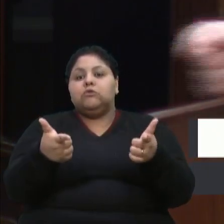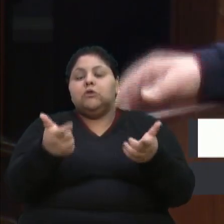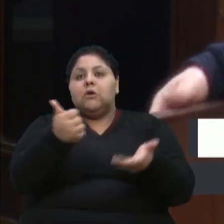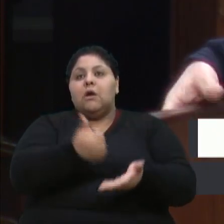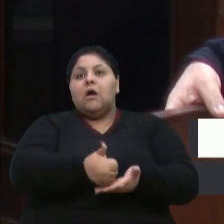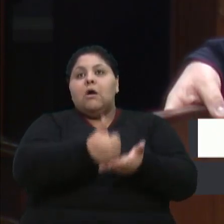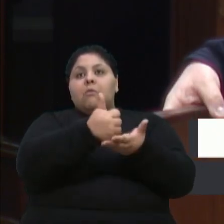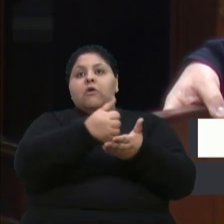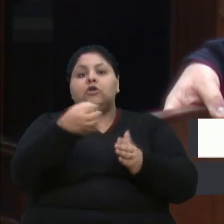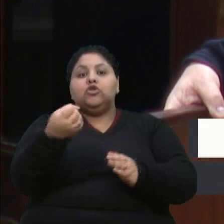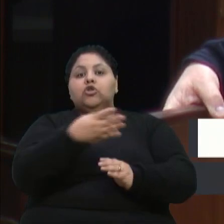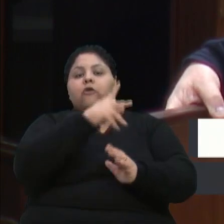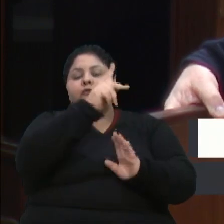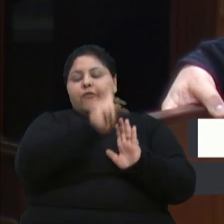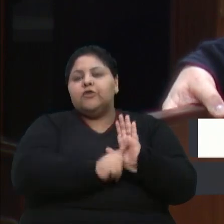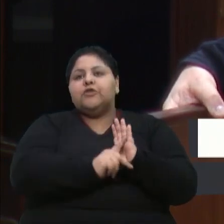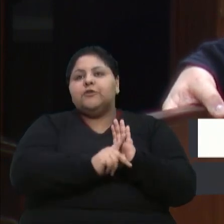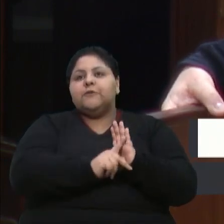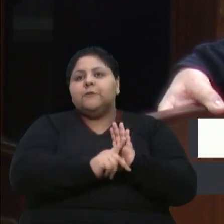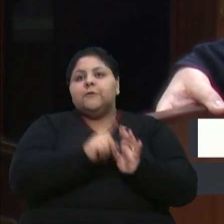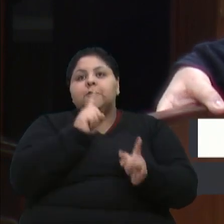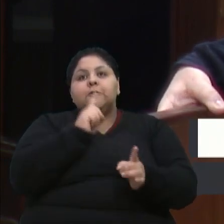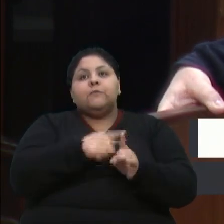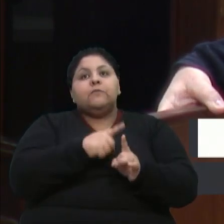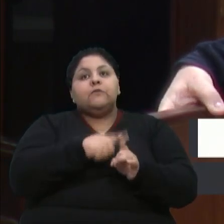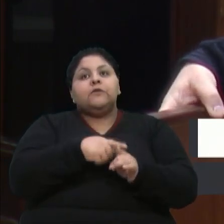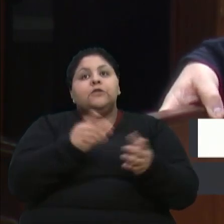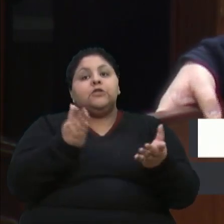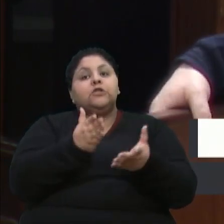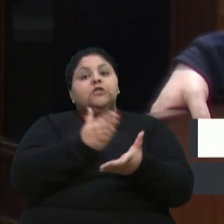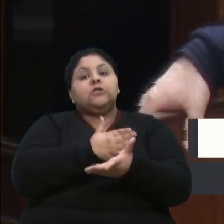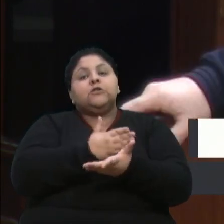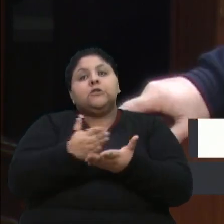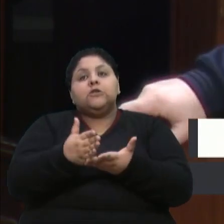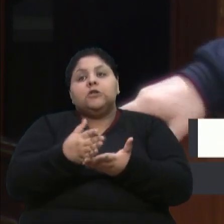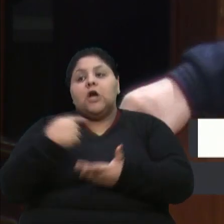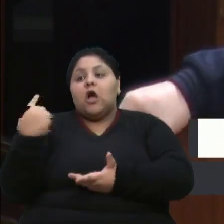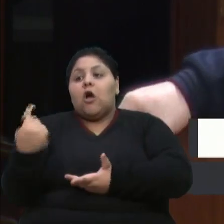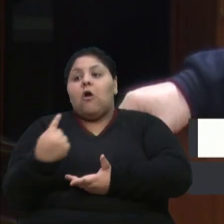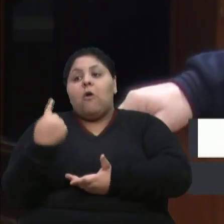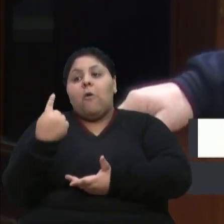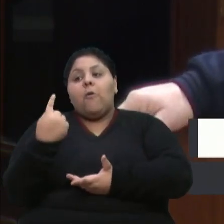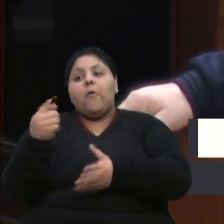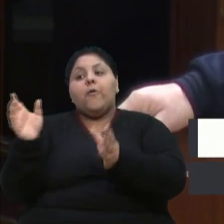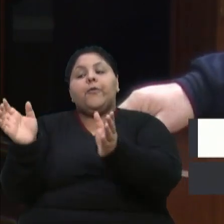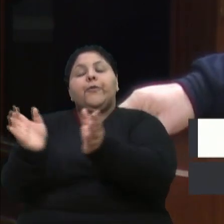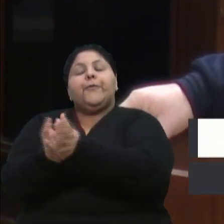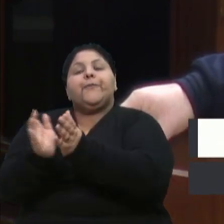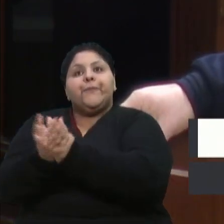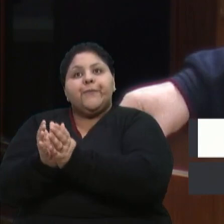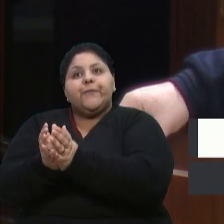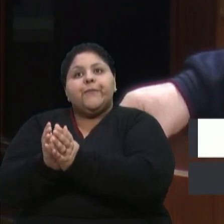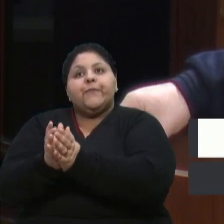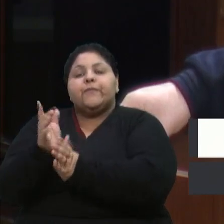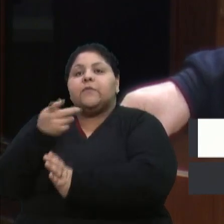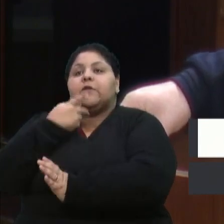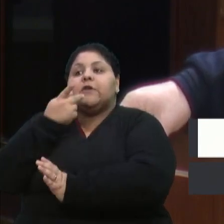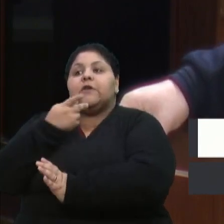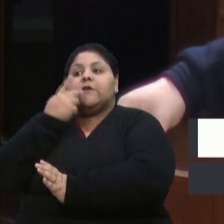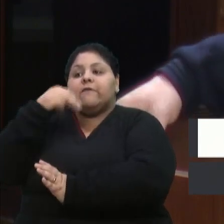novo projeto. Por quê? Porque ele já começou unificado com os grupos que falam sobre a